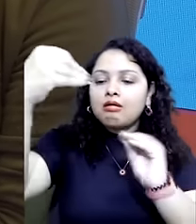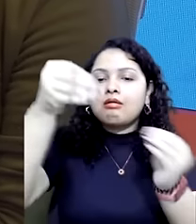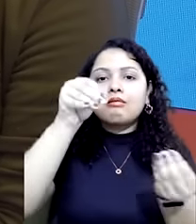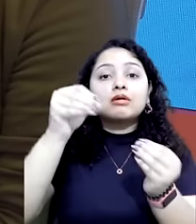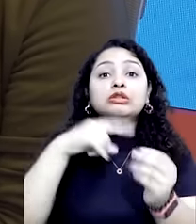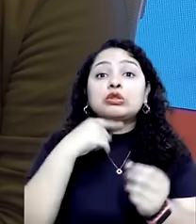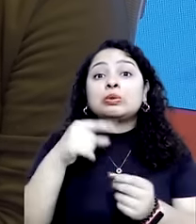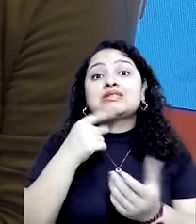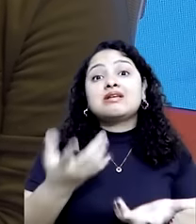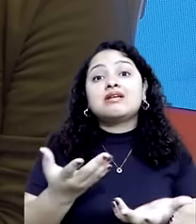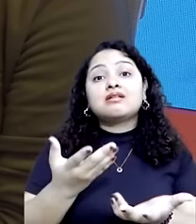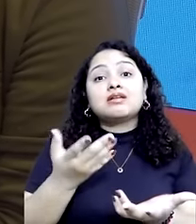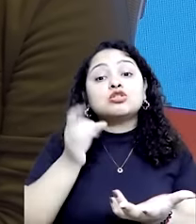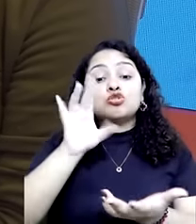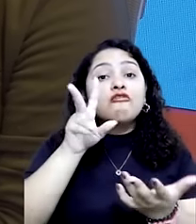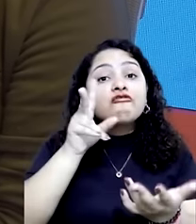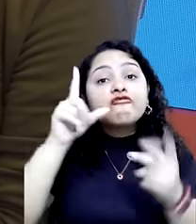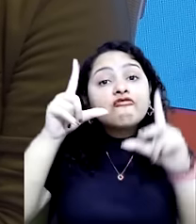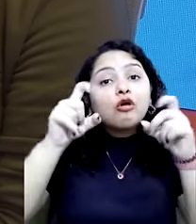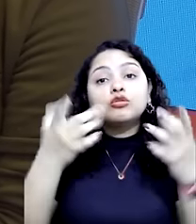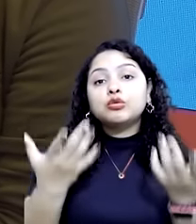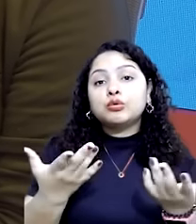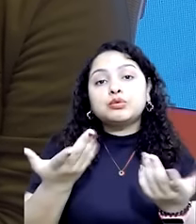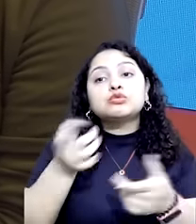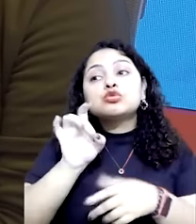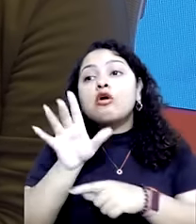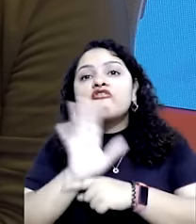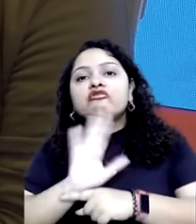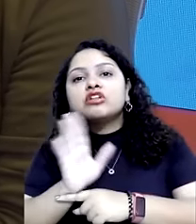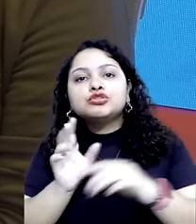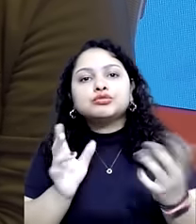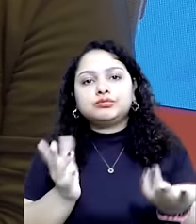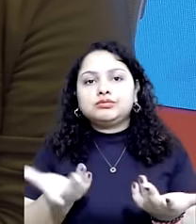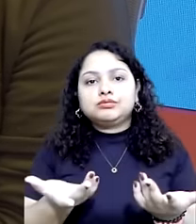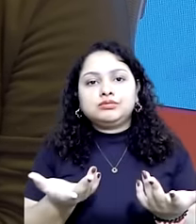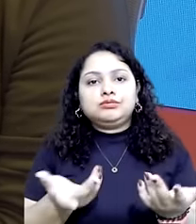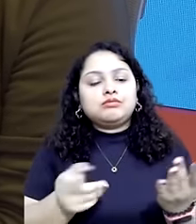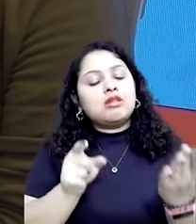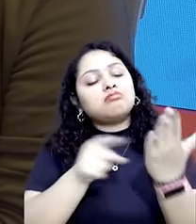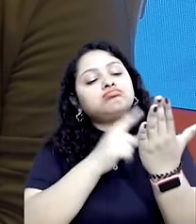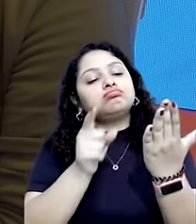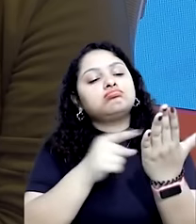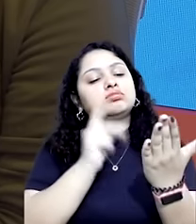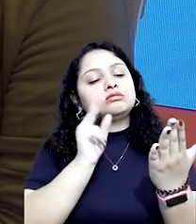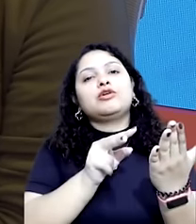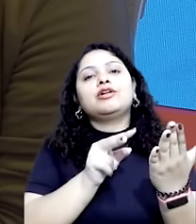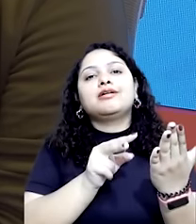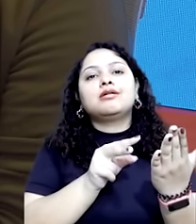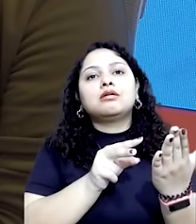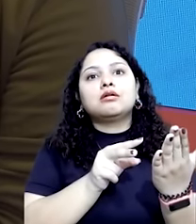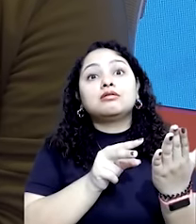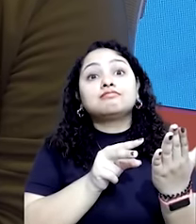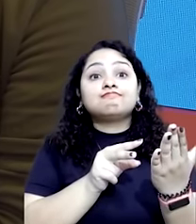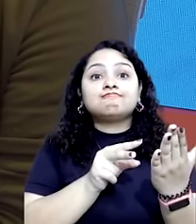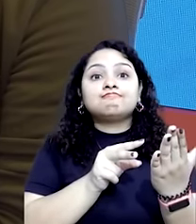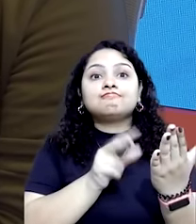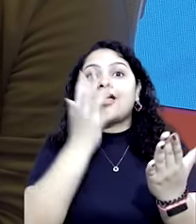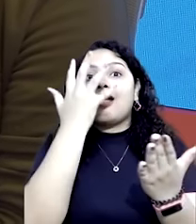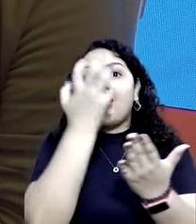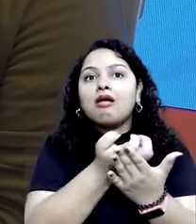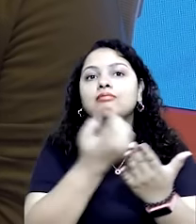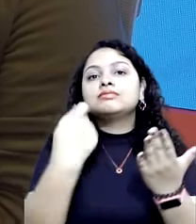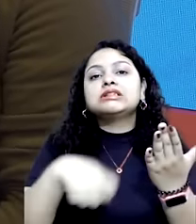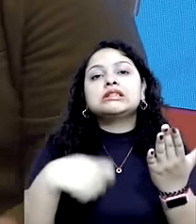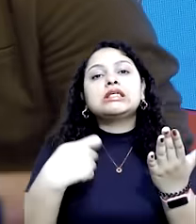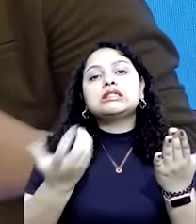e e vídeos né então acho que isso é muito importante na hora da da decisão de compra então é muito importante são os olhos né